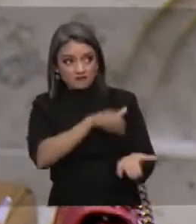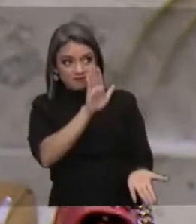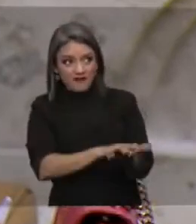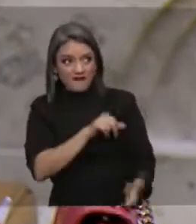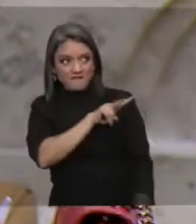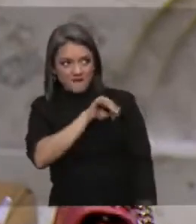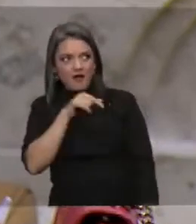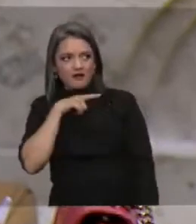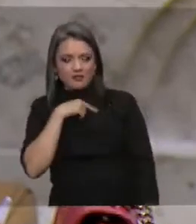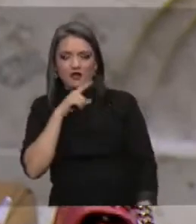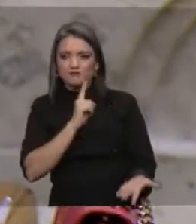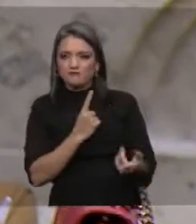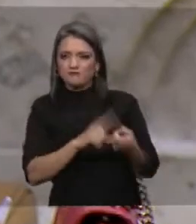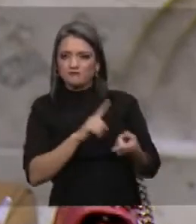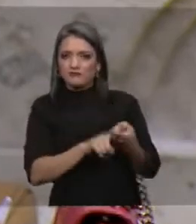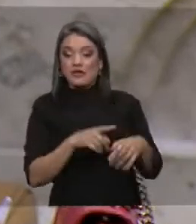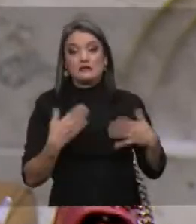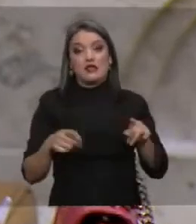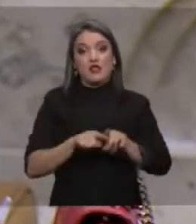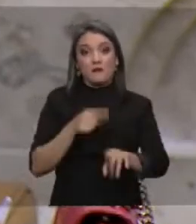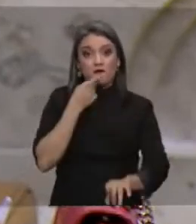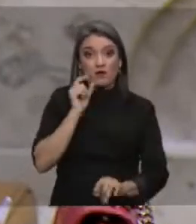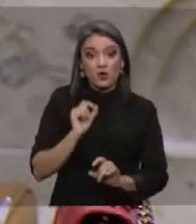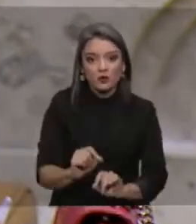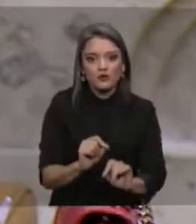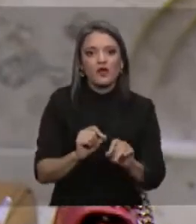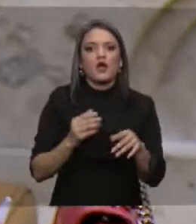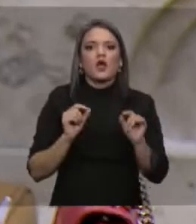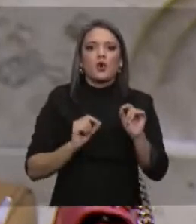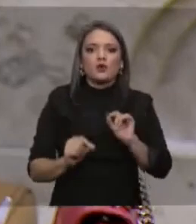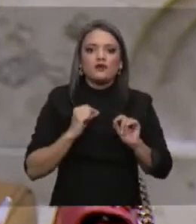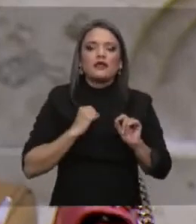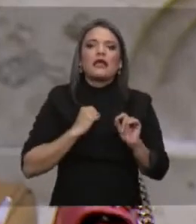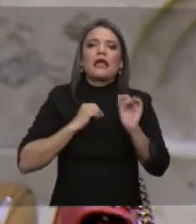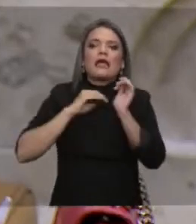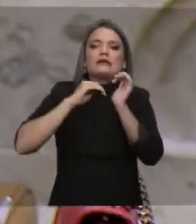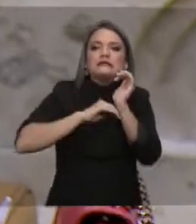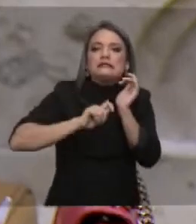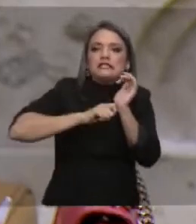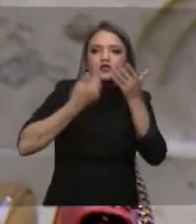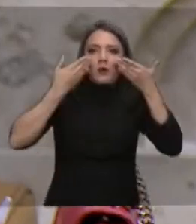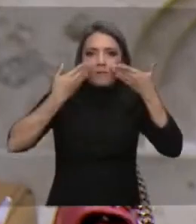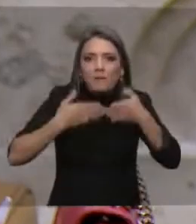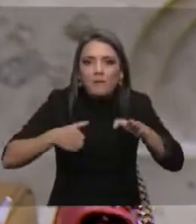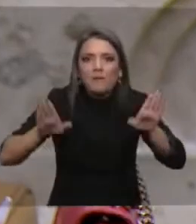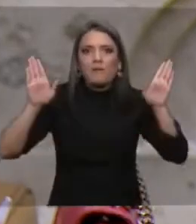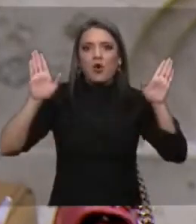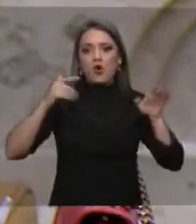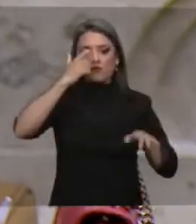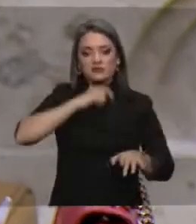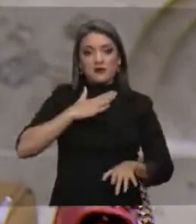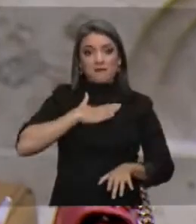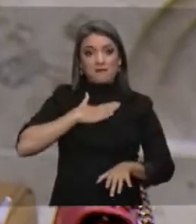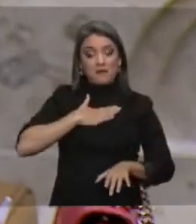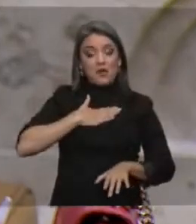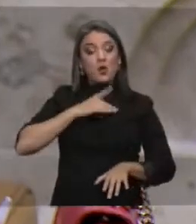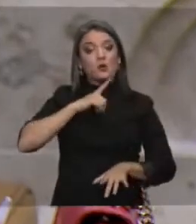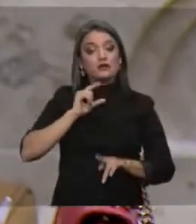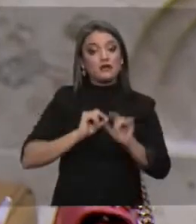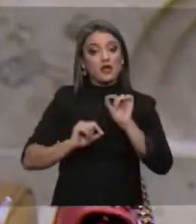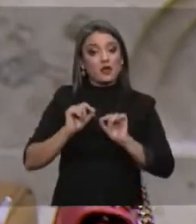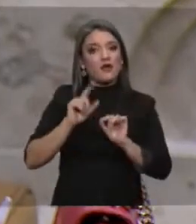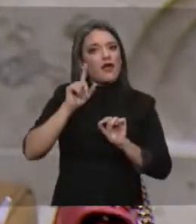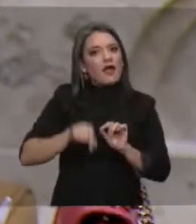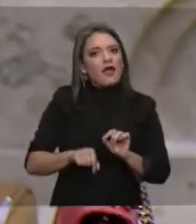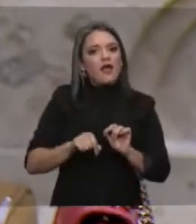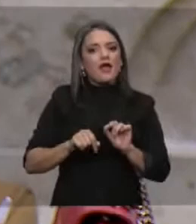Na ocasião, o denunciado deixou subentendido que a revelação de dados sigilosos do ofendido estaria sendo cogitada como